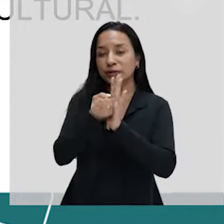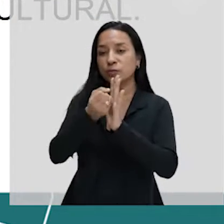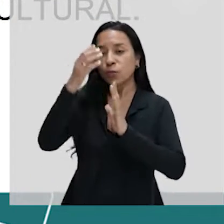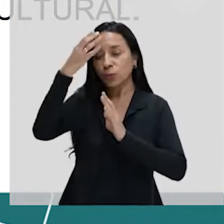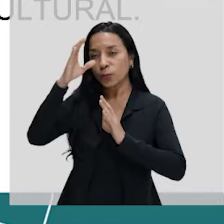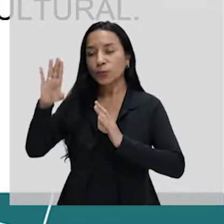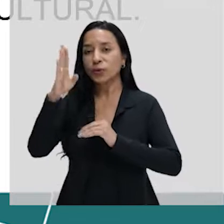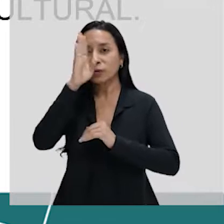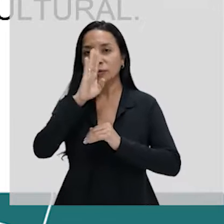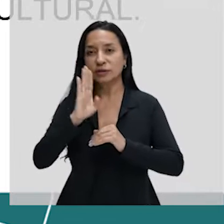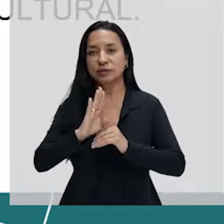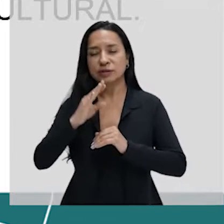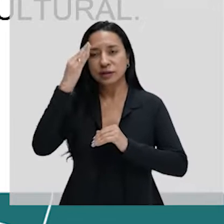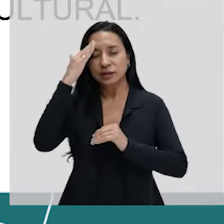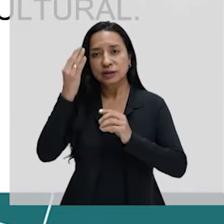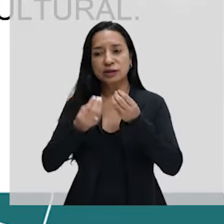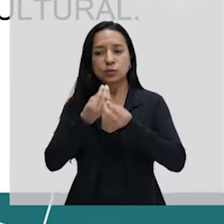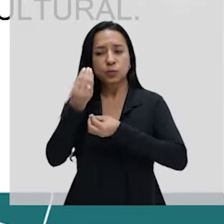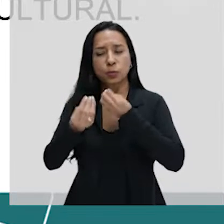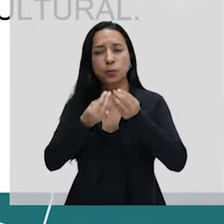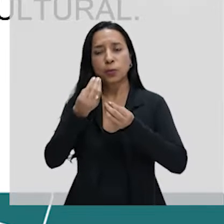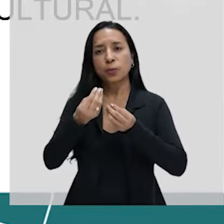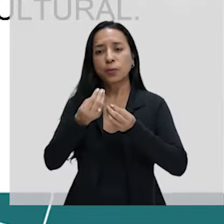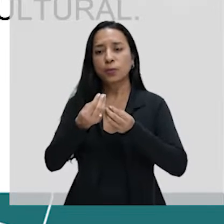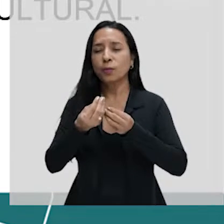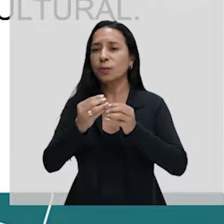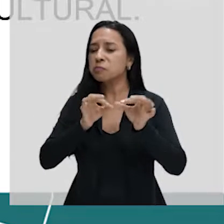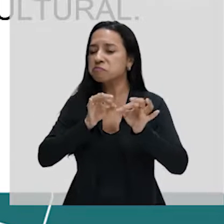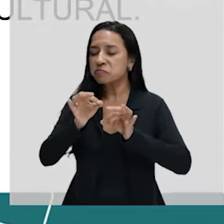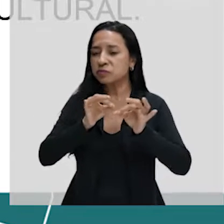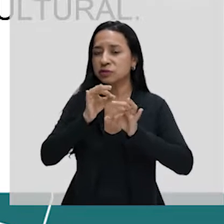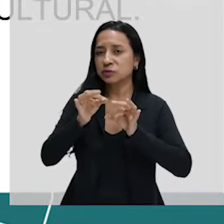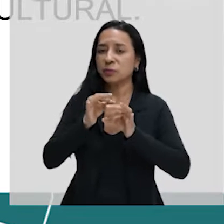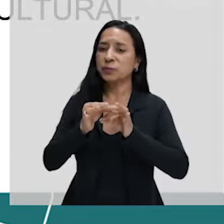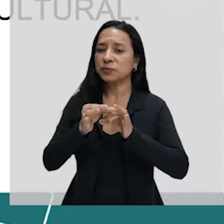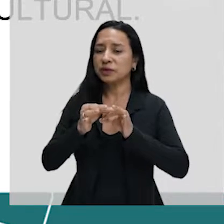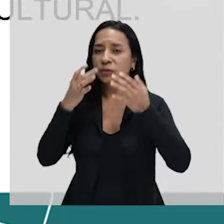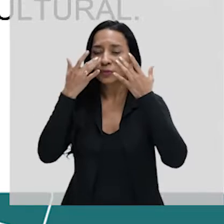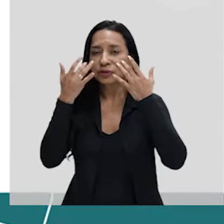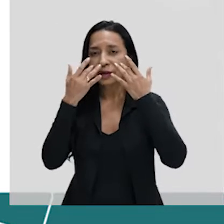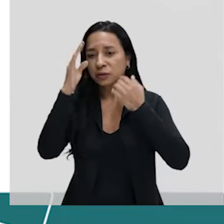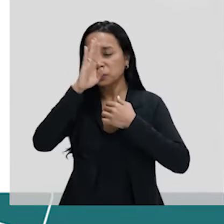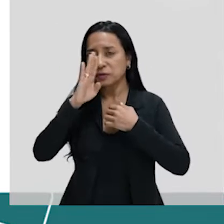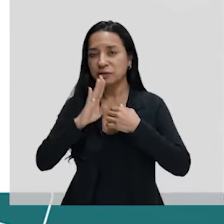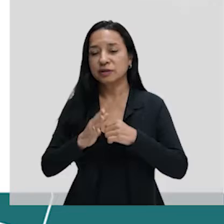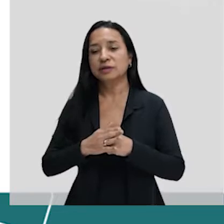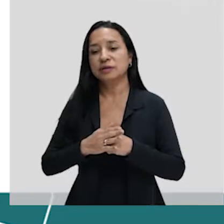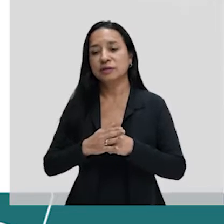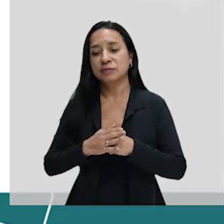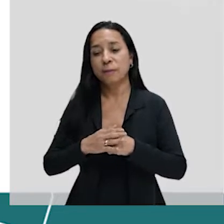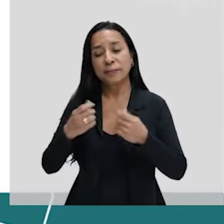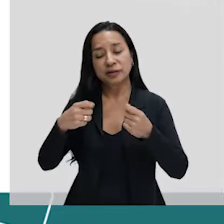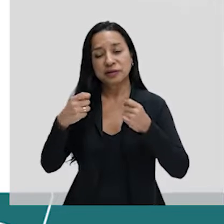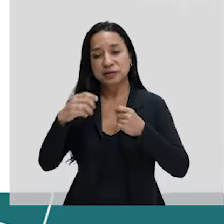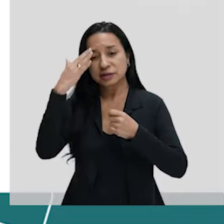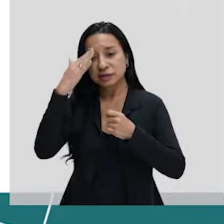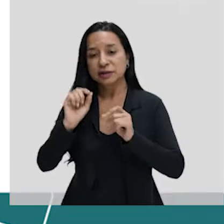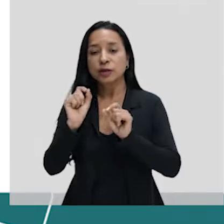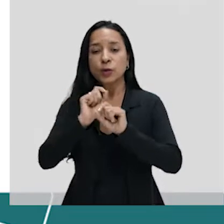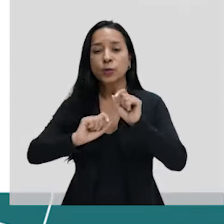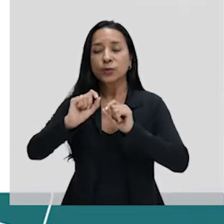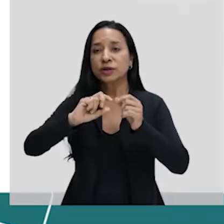como funciona essa questão do teatro como patrimônio cultural brasileiro, é necessário que a gente tenha a seguinte situação. O que é patrimônio